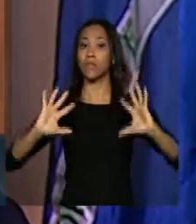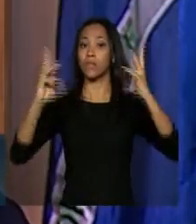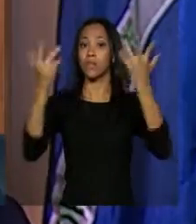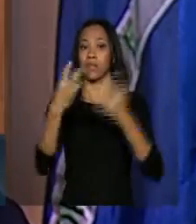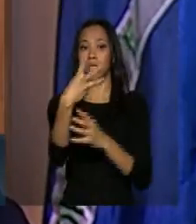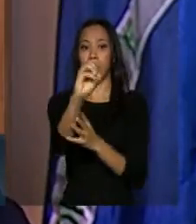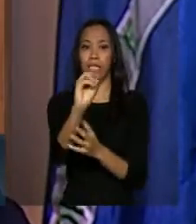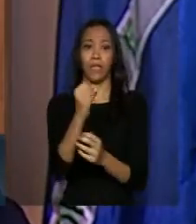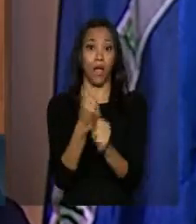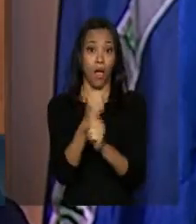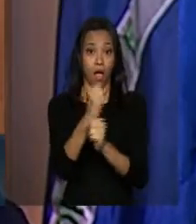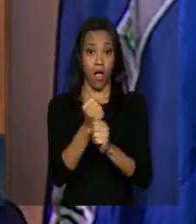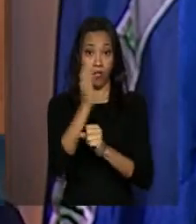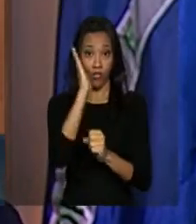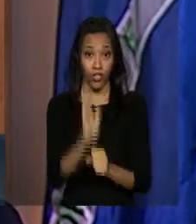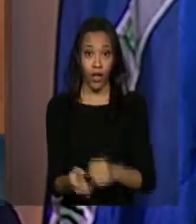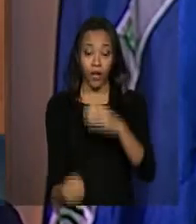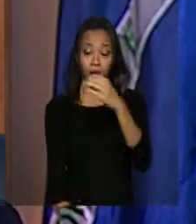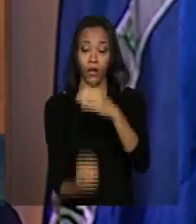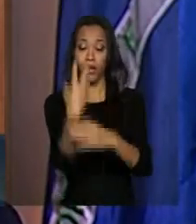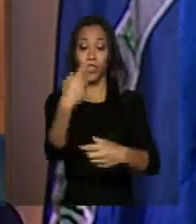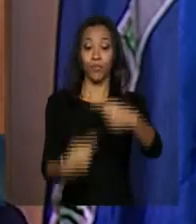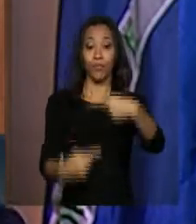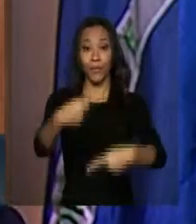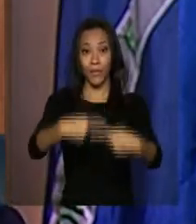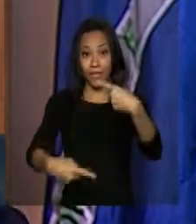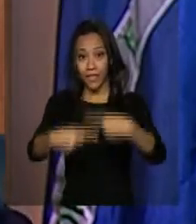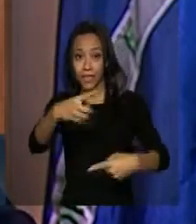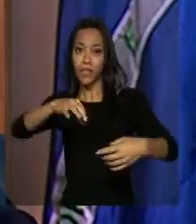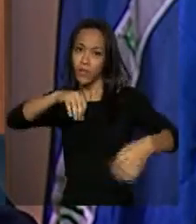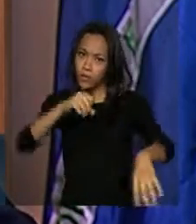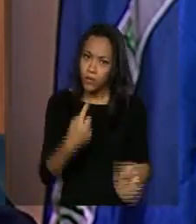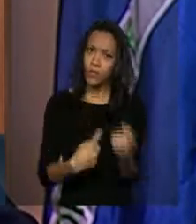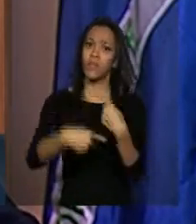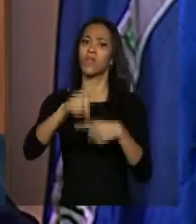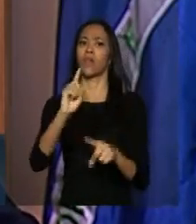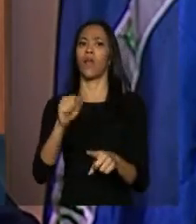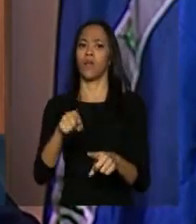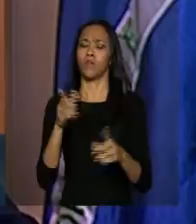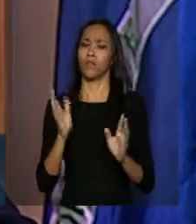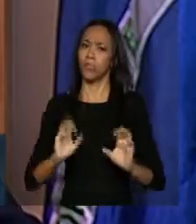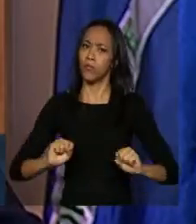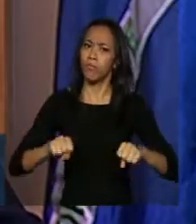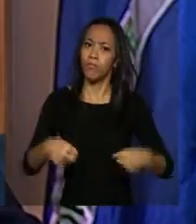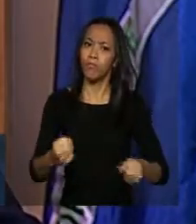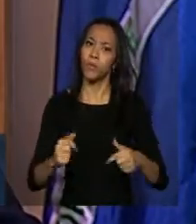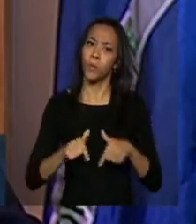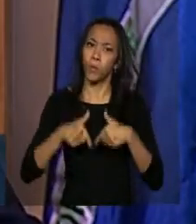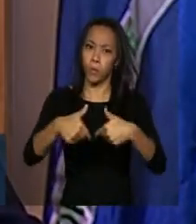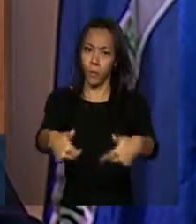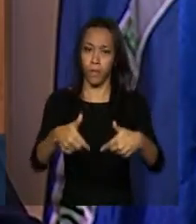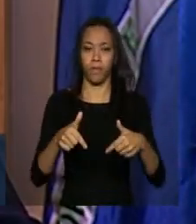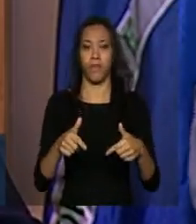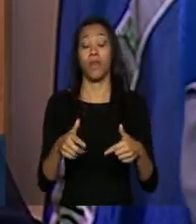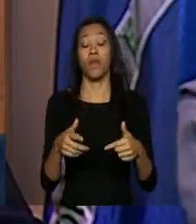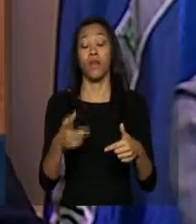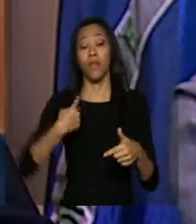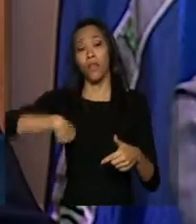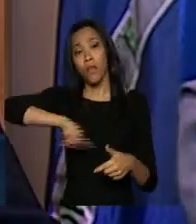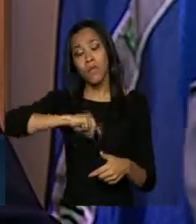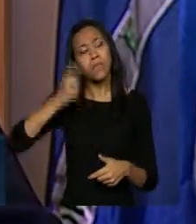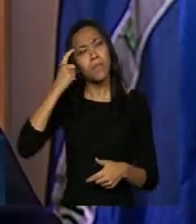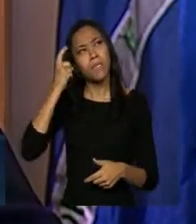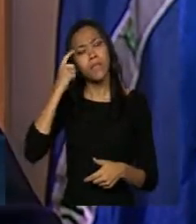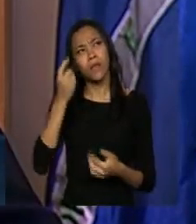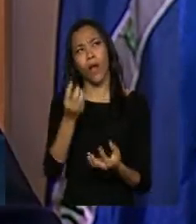de política pública, 30 anos de êxito, né, de investimento. E pensando nesses